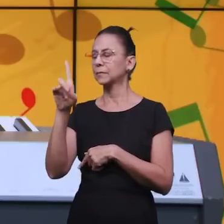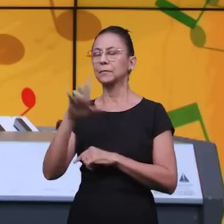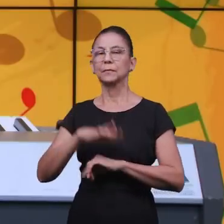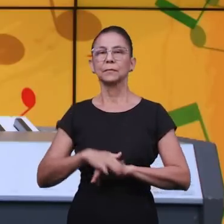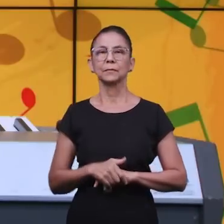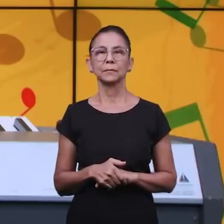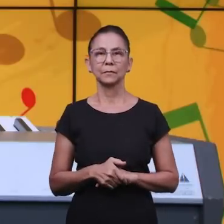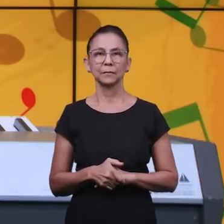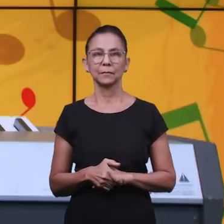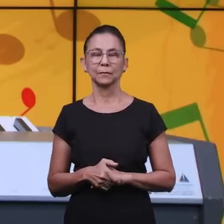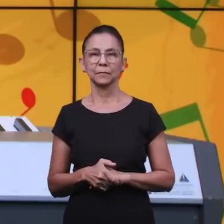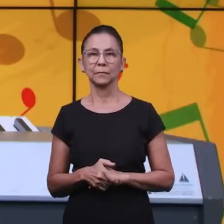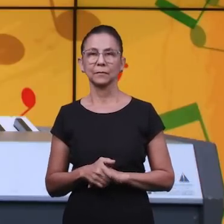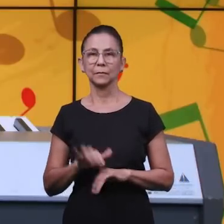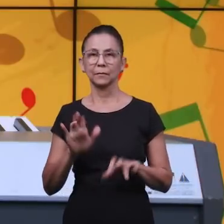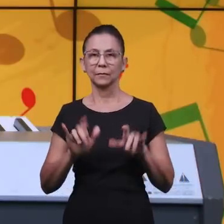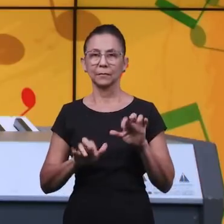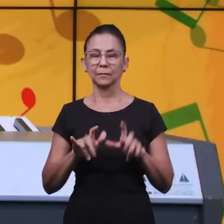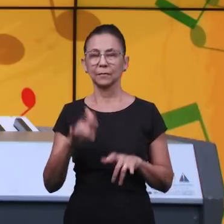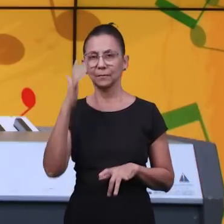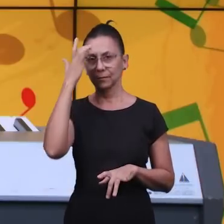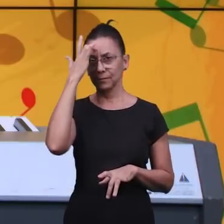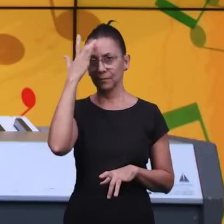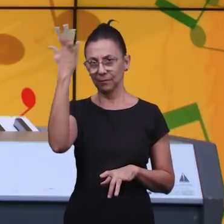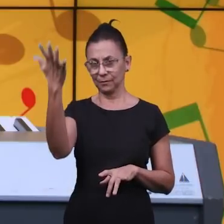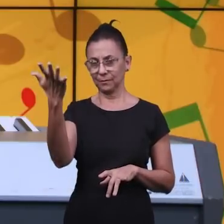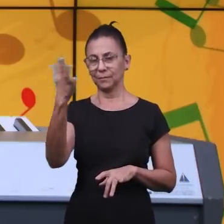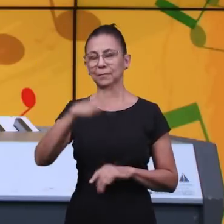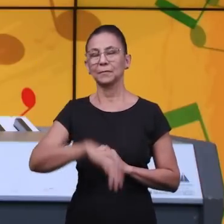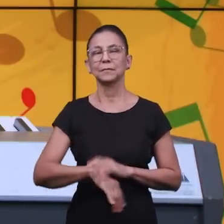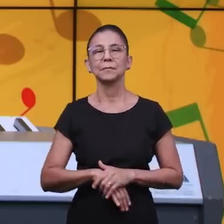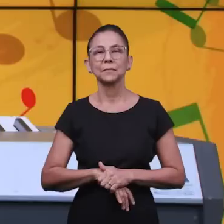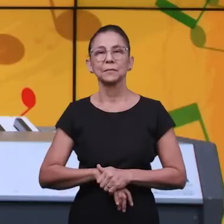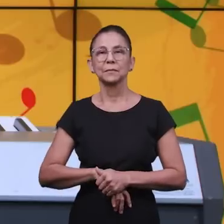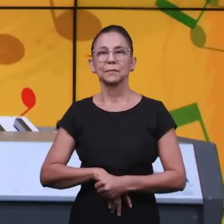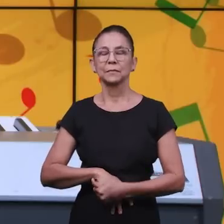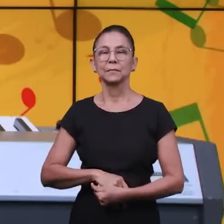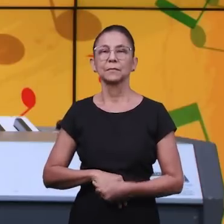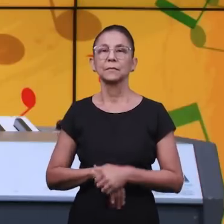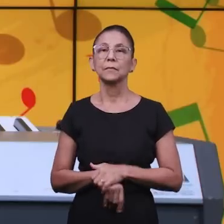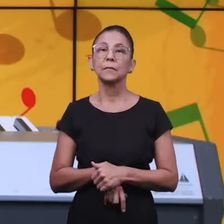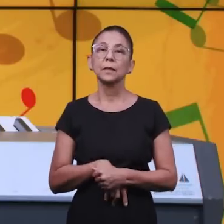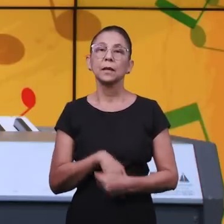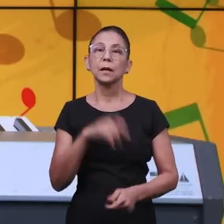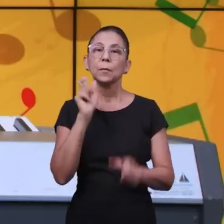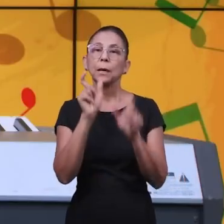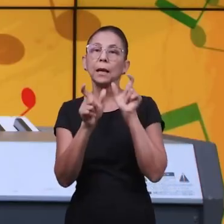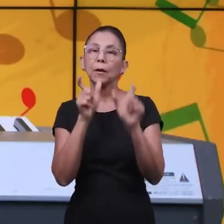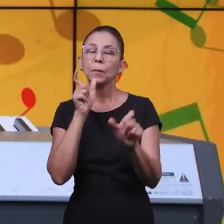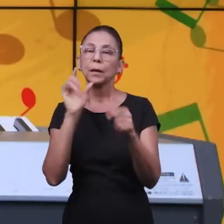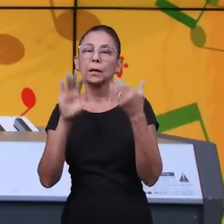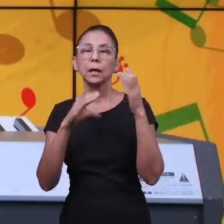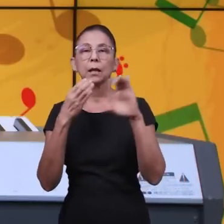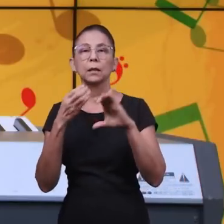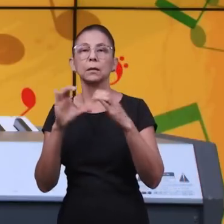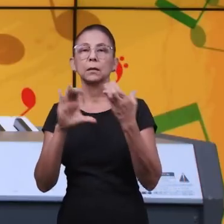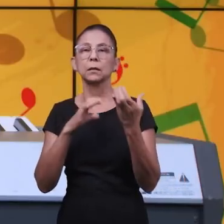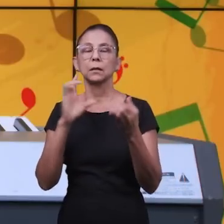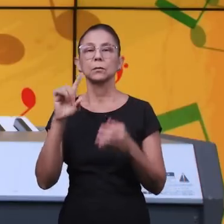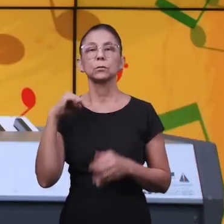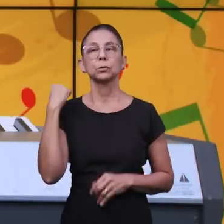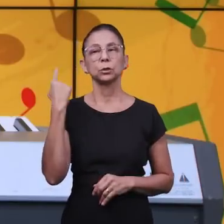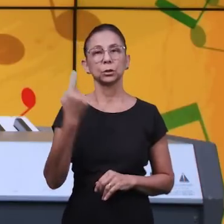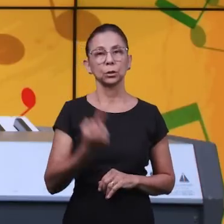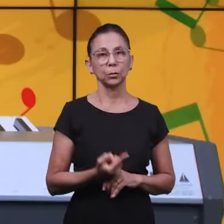Aqui está o dedilhado para facilitar. E nós vamos estar solfejando as notas e depois vamos